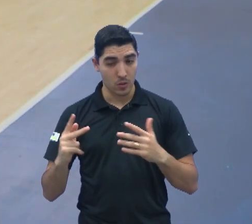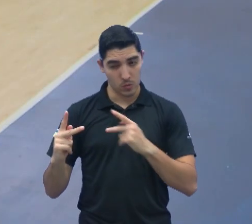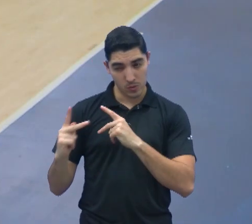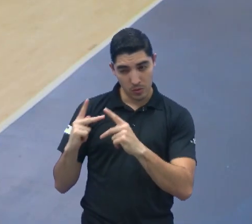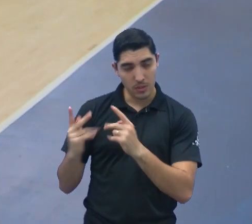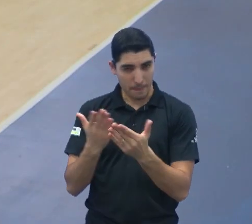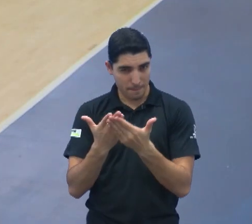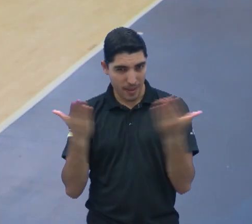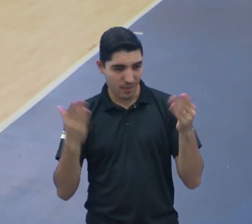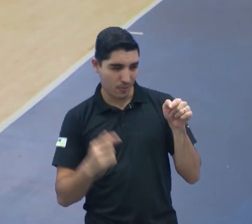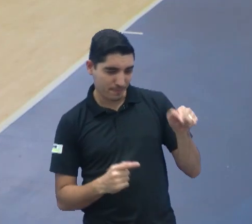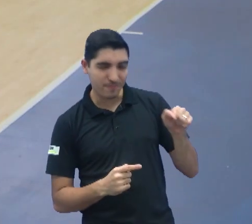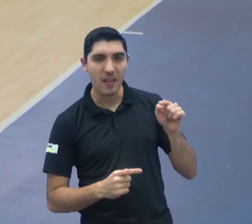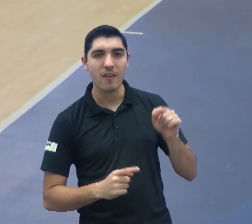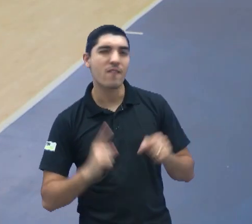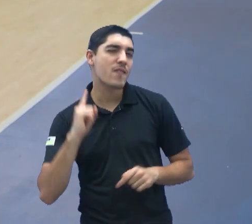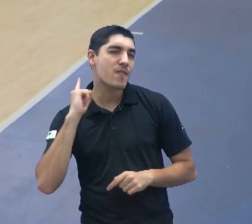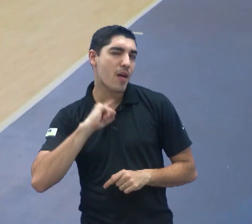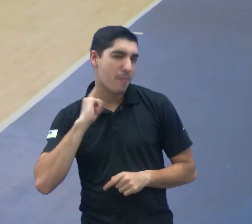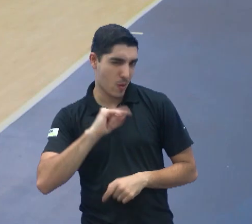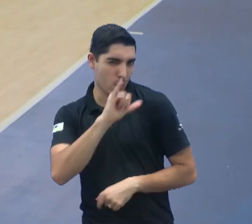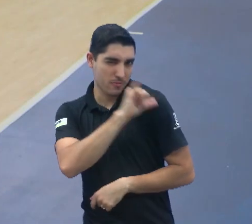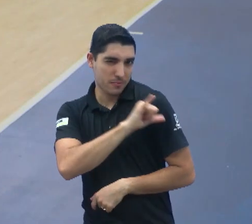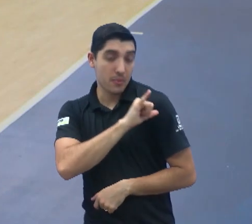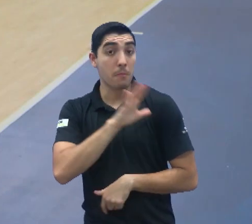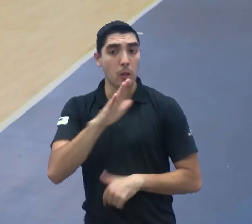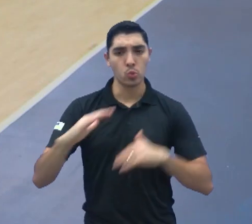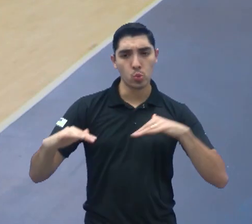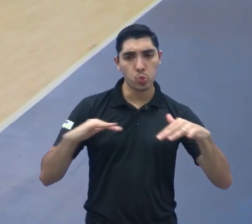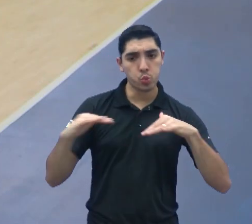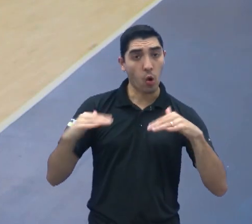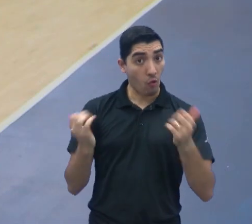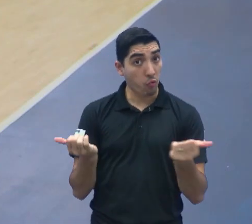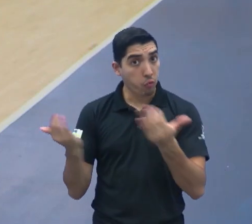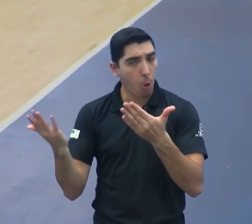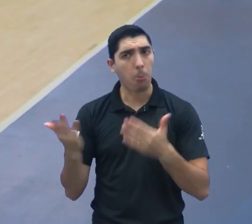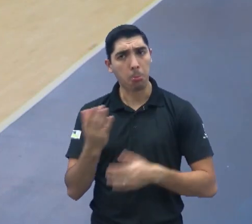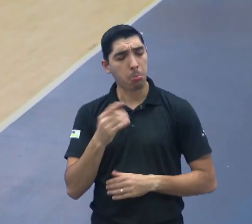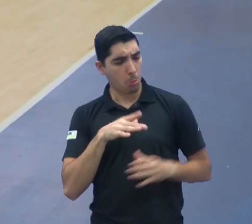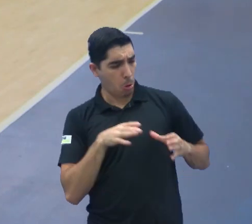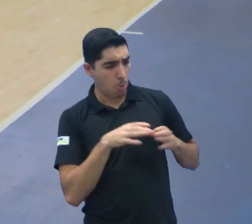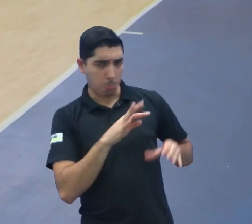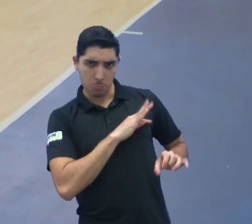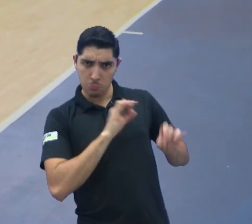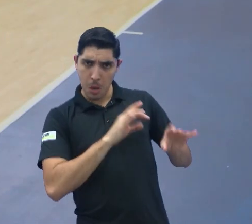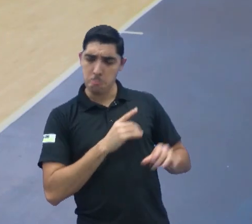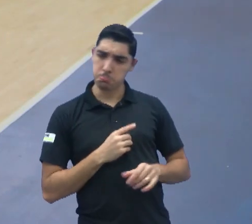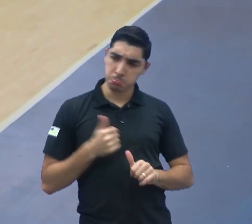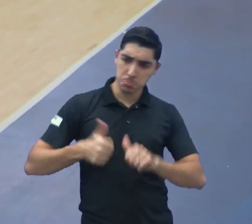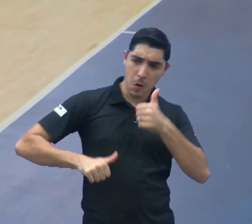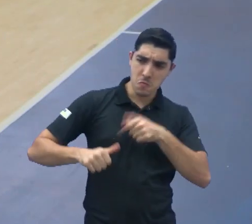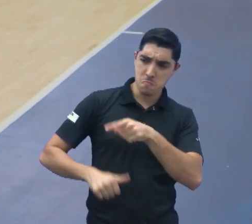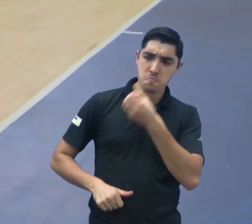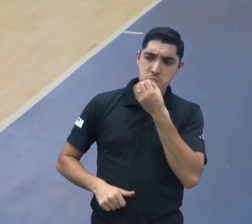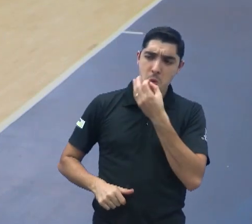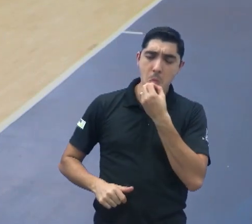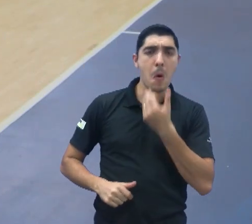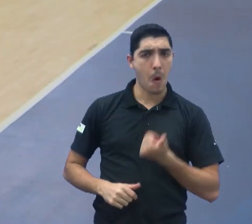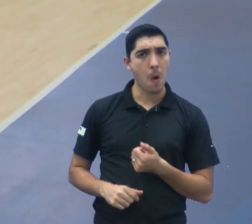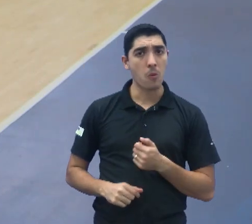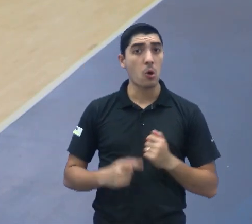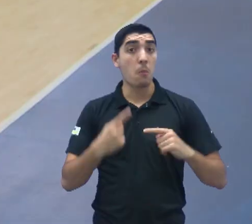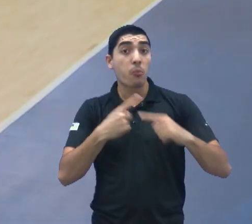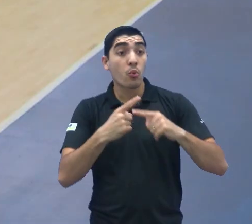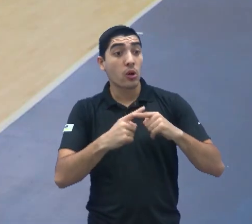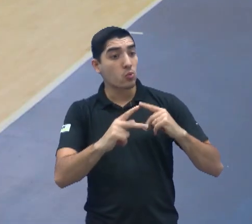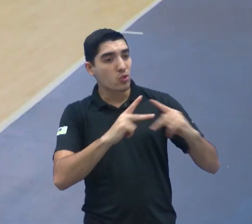Super 8, a partida disputada no Rio de Janeiro foi vista com bons olhos pela comissão técnica, já que o São José não contava com força máxima para o